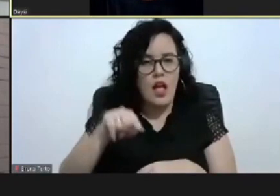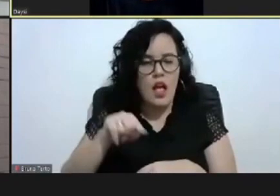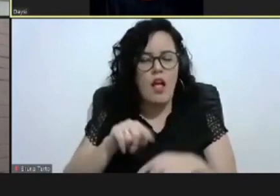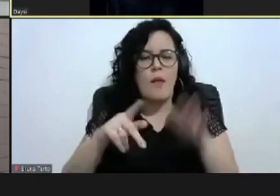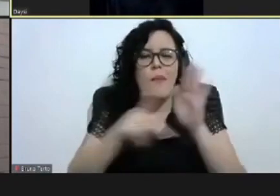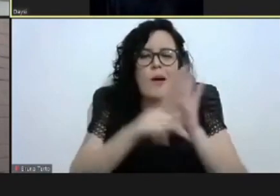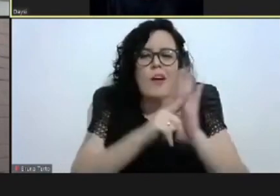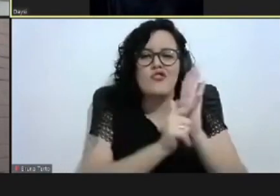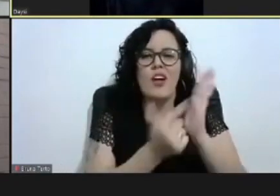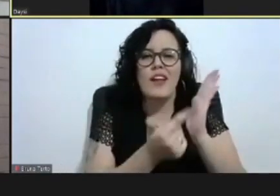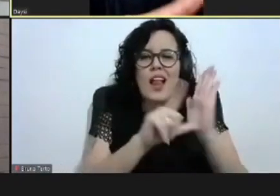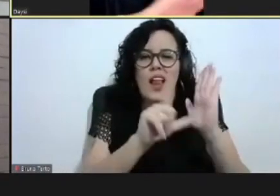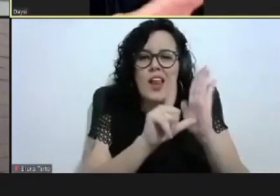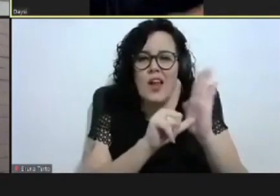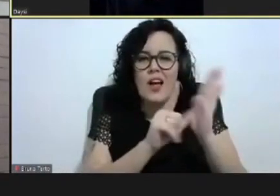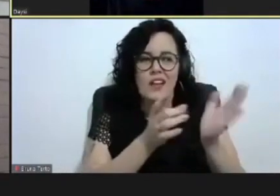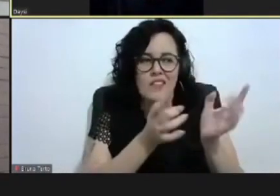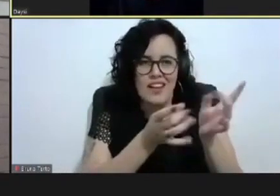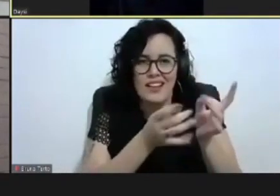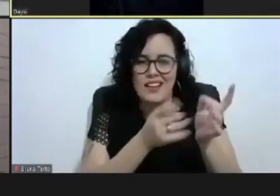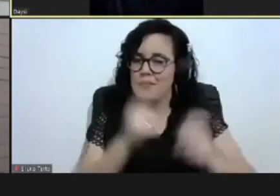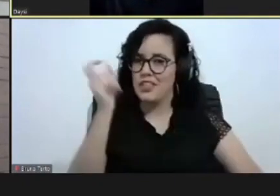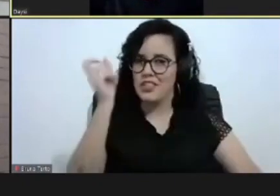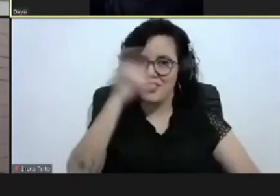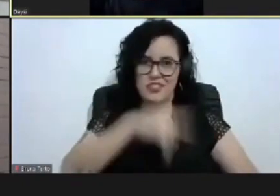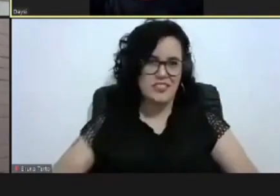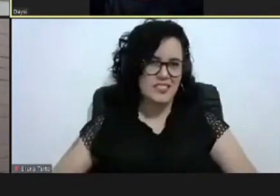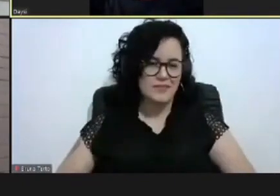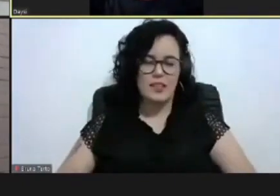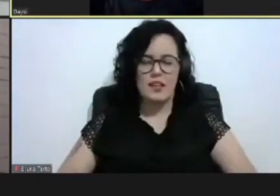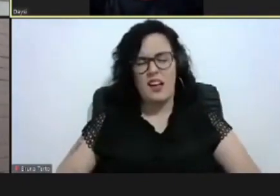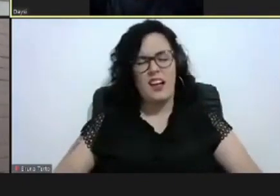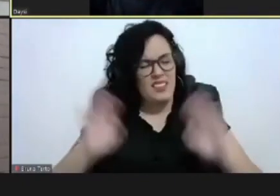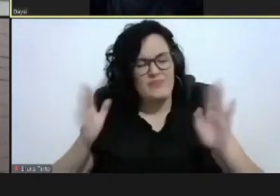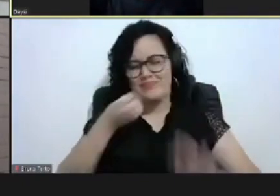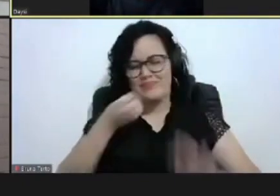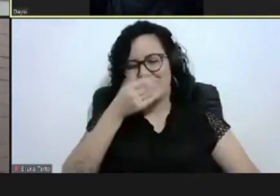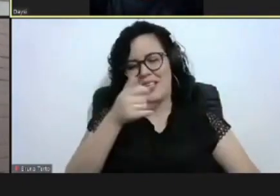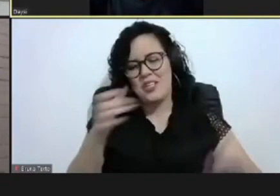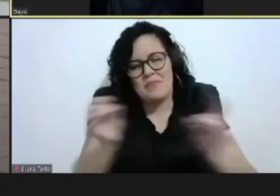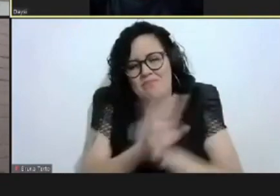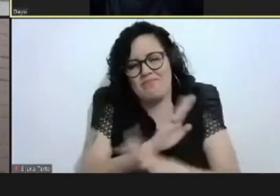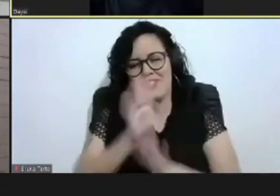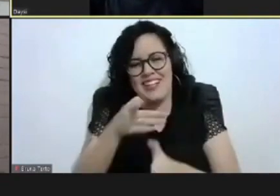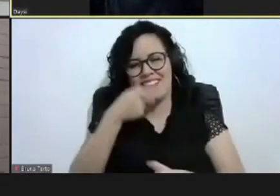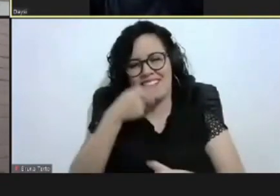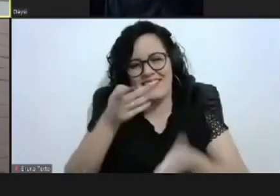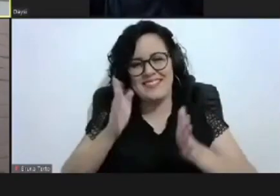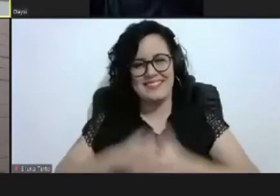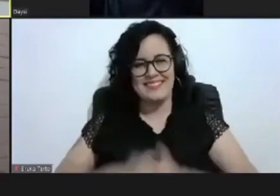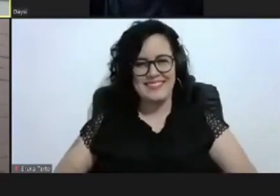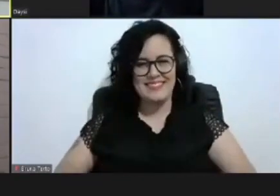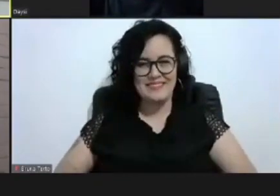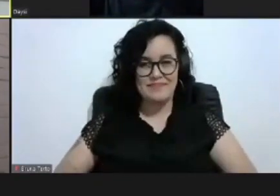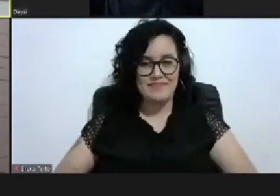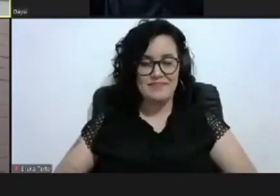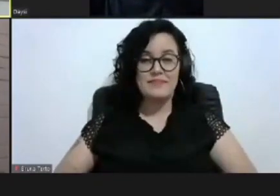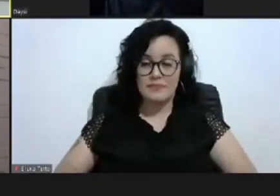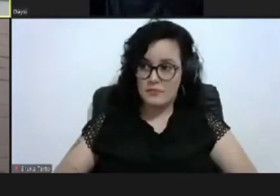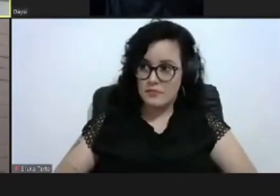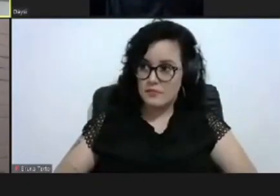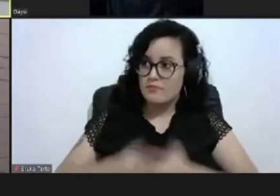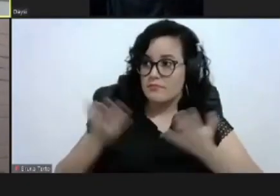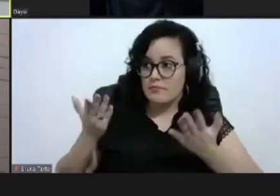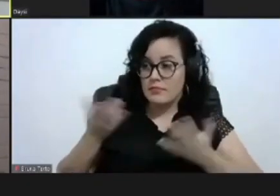uma tragédia. Pronto, já acho que já falei. Que bom que teve